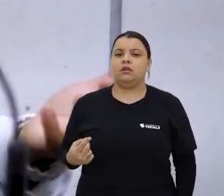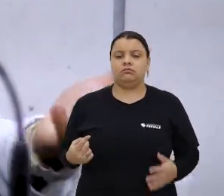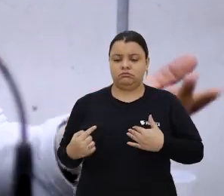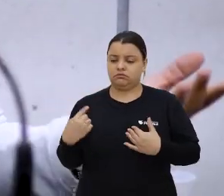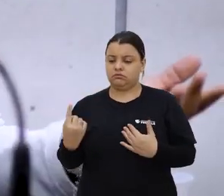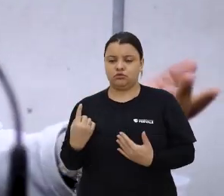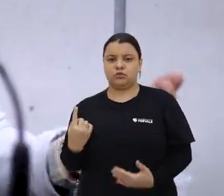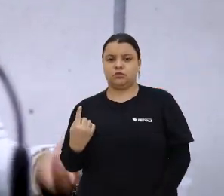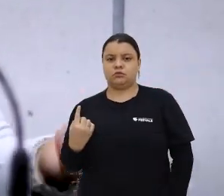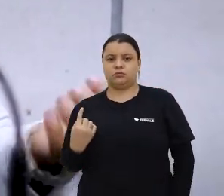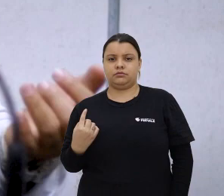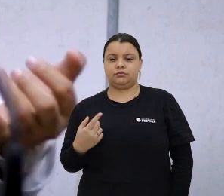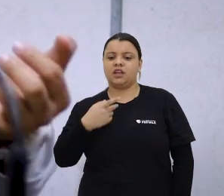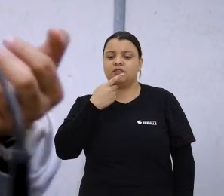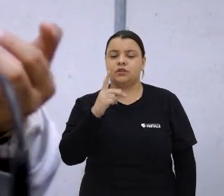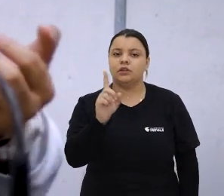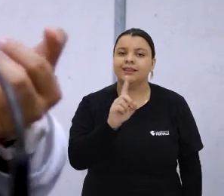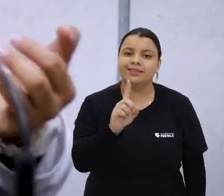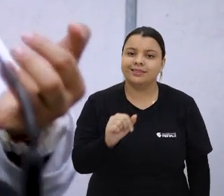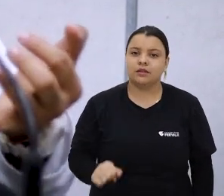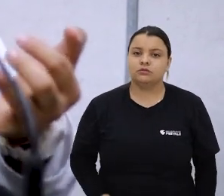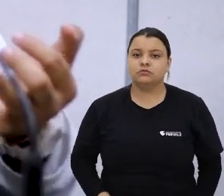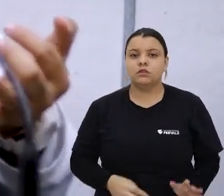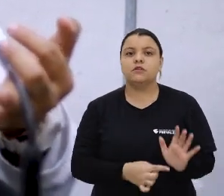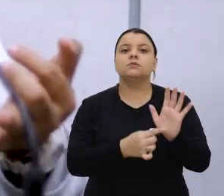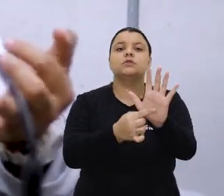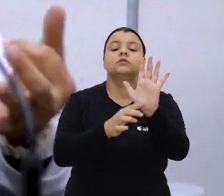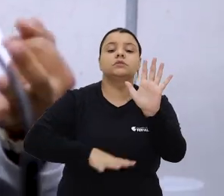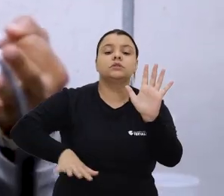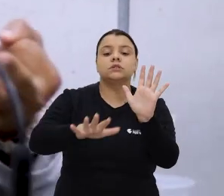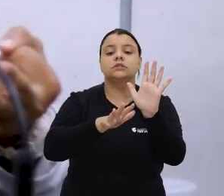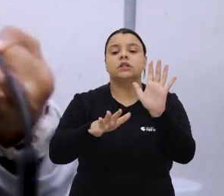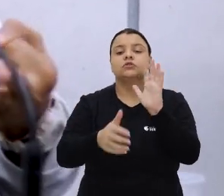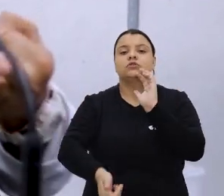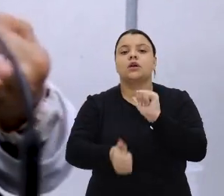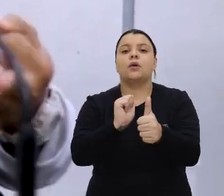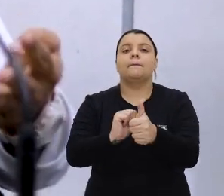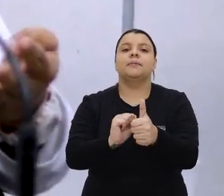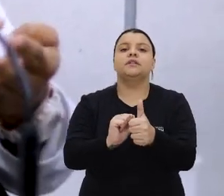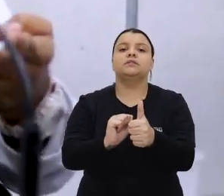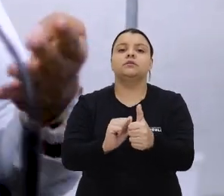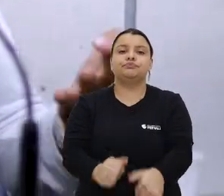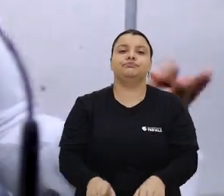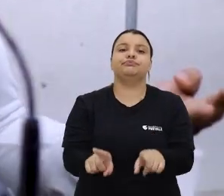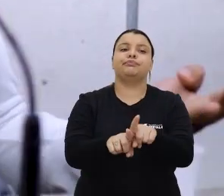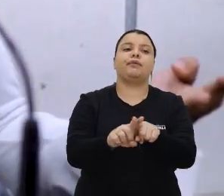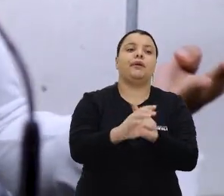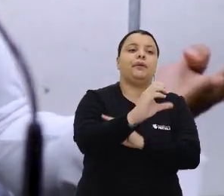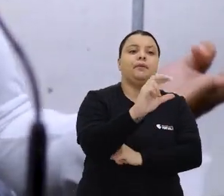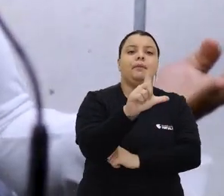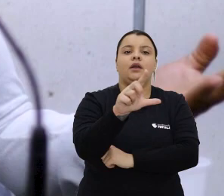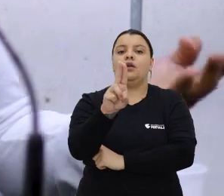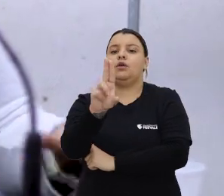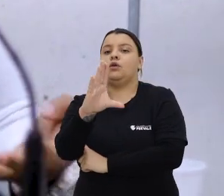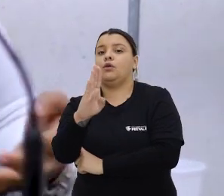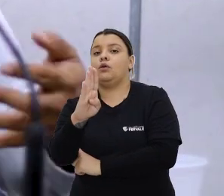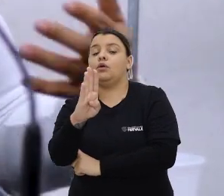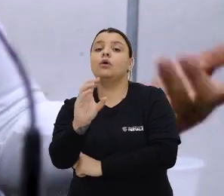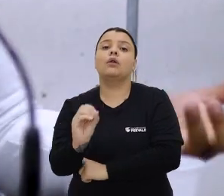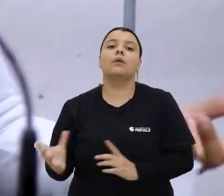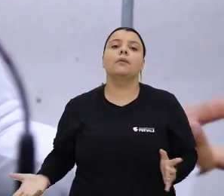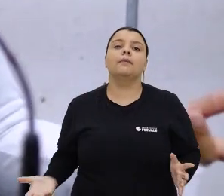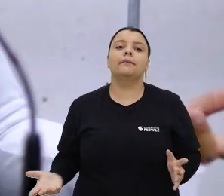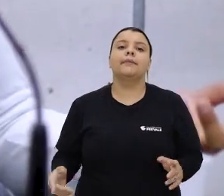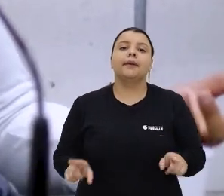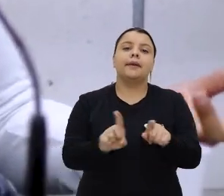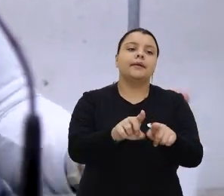E ele disse que não, que eu estava expondo o Estado, a competição, o clube e o amigo dele, que era o